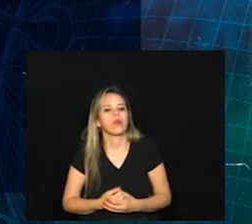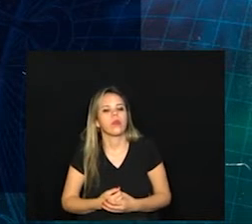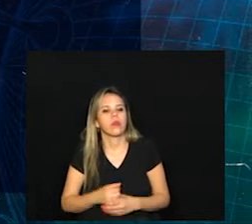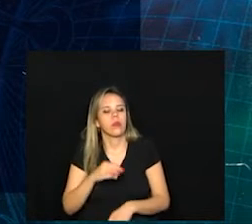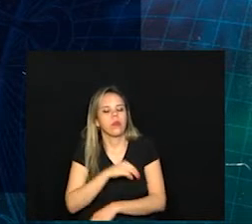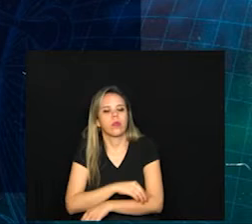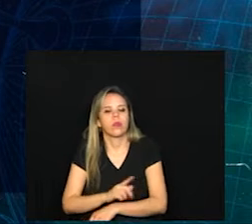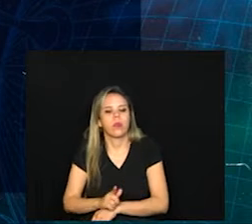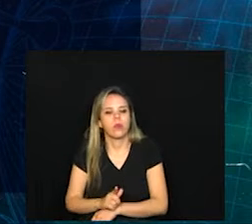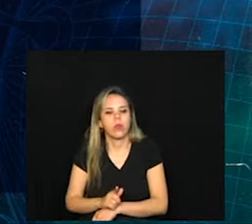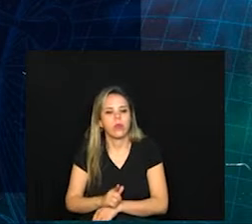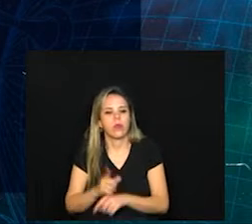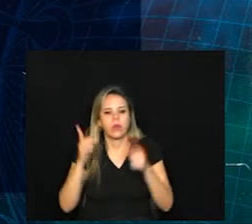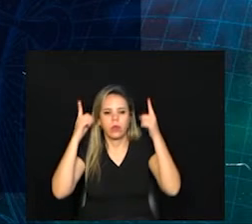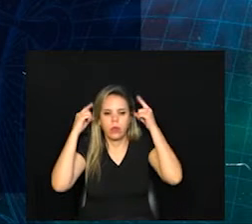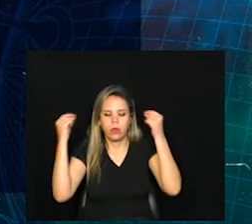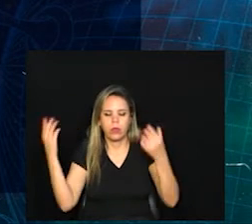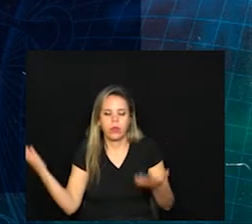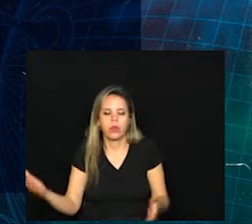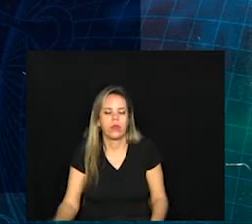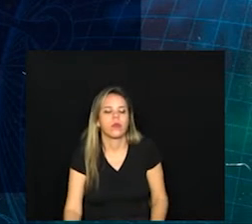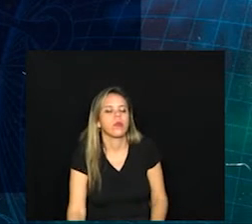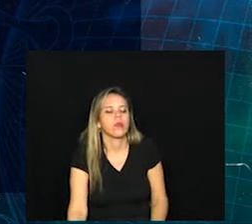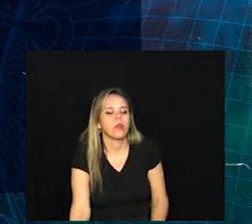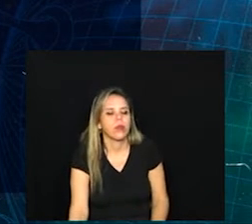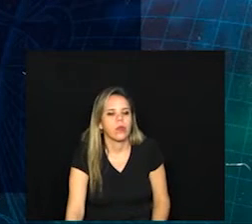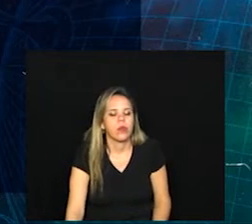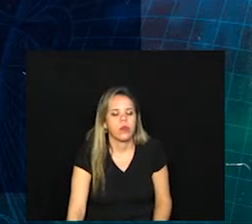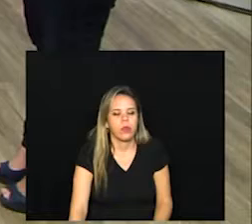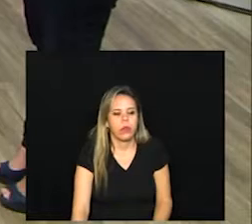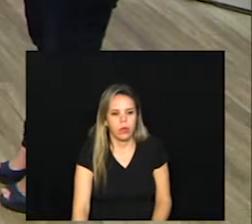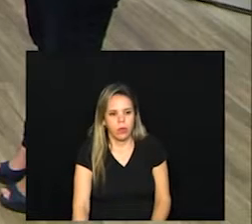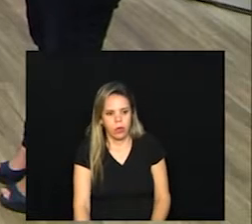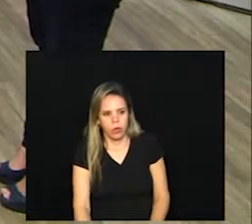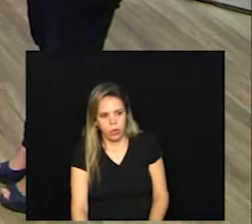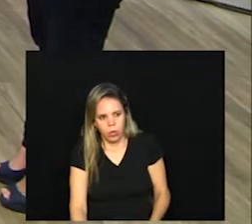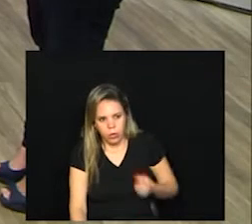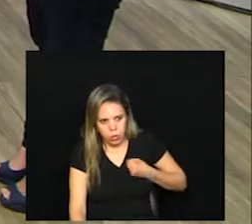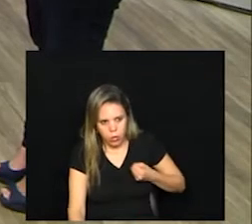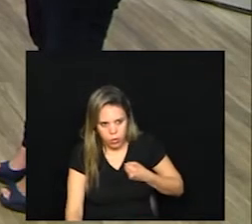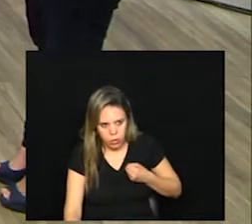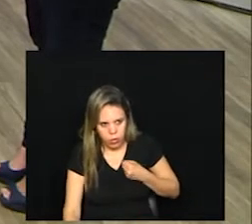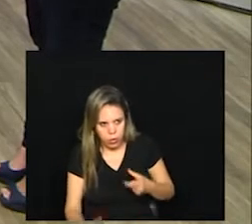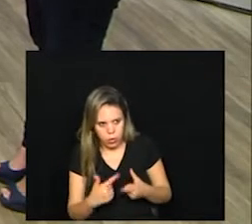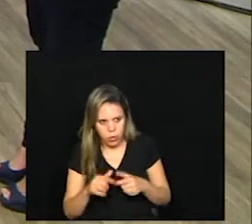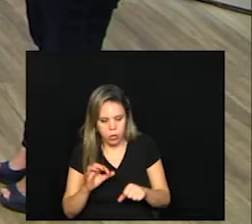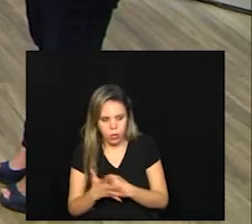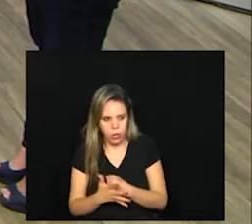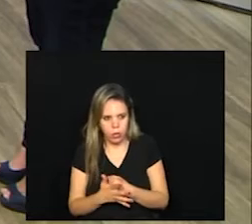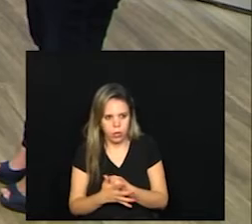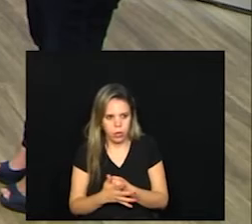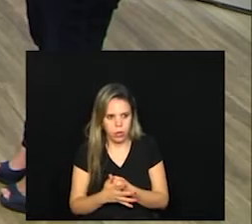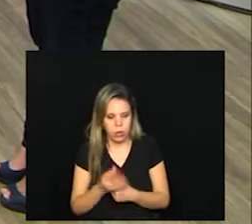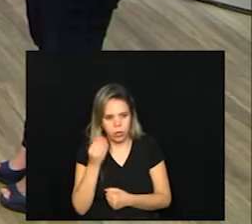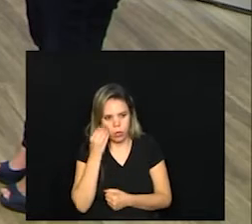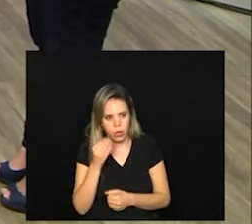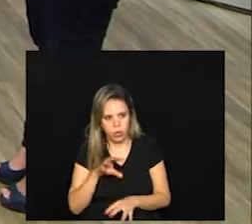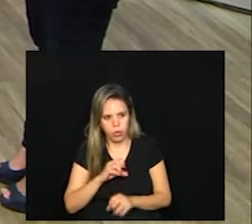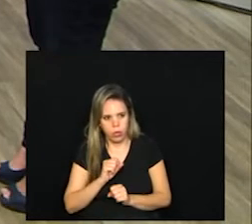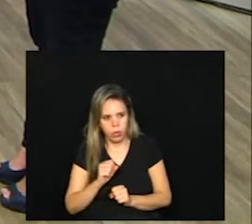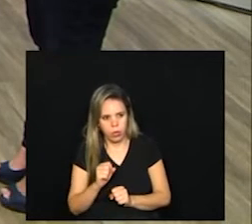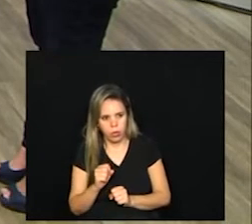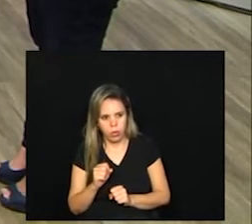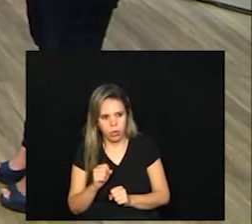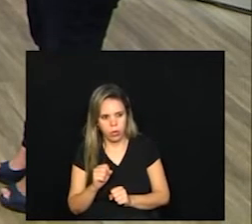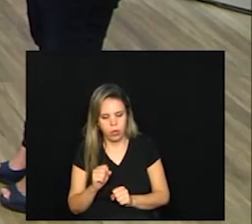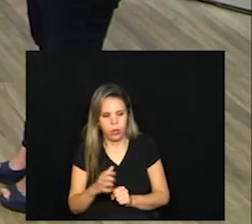Morungaba, 42 mortes e Olambra, 14. Em relação ao número de casos de pessoas que testaram positivo